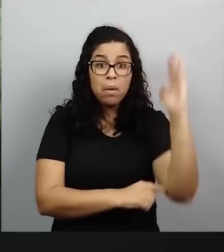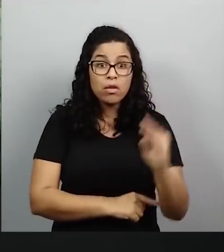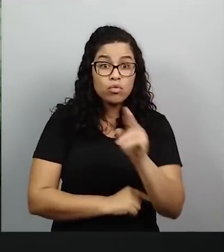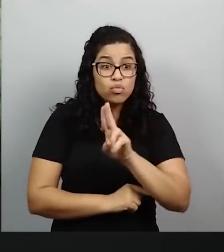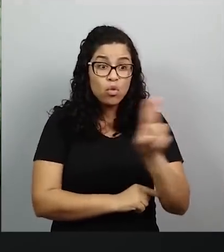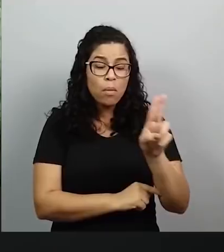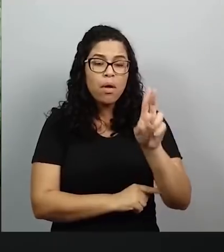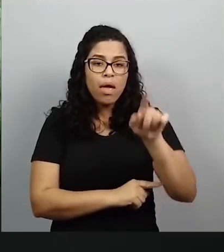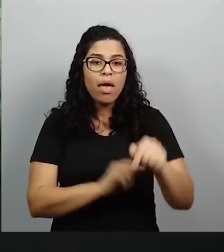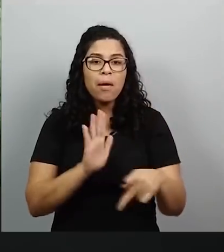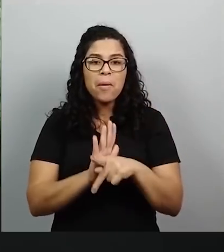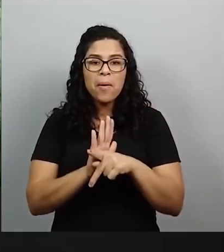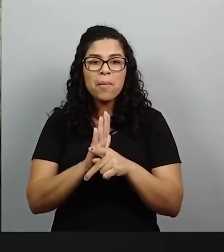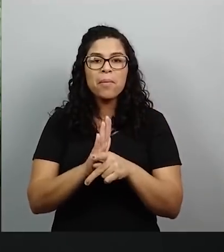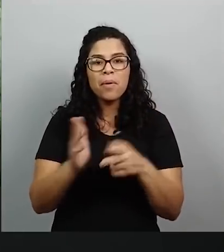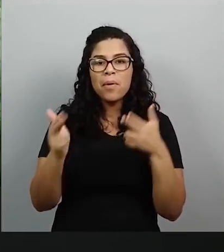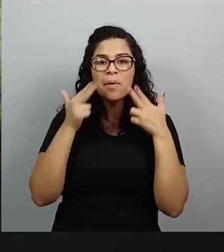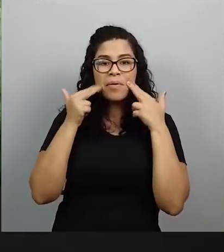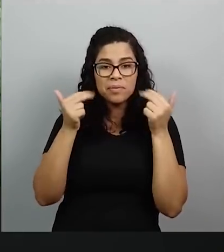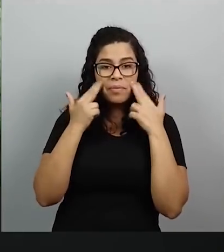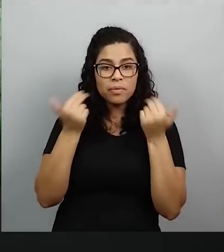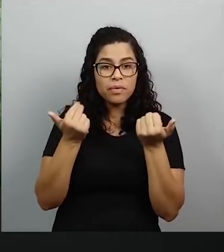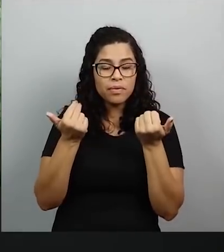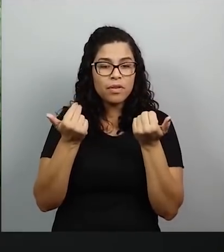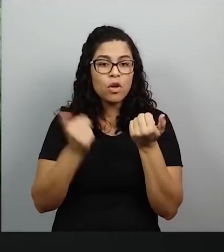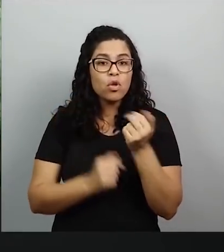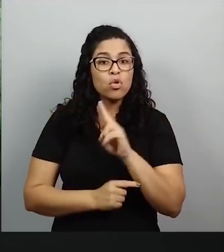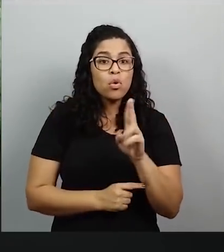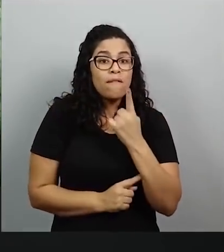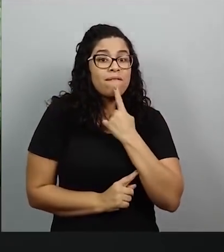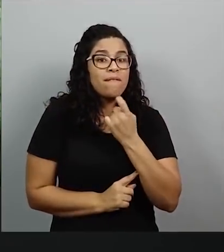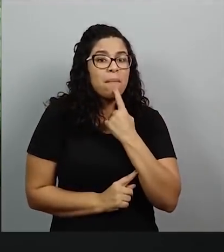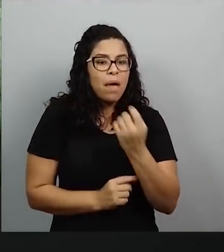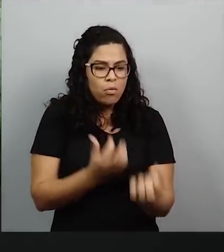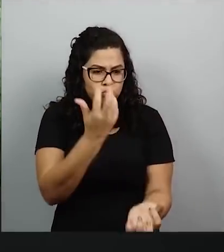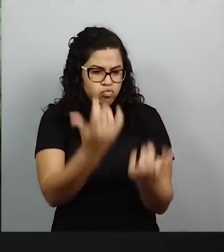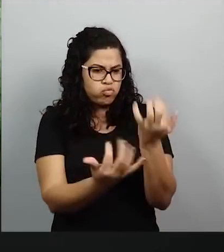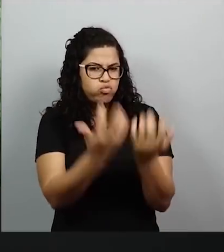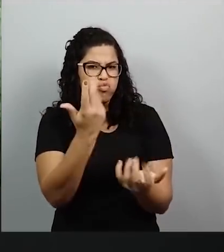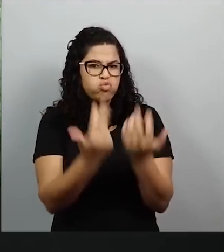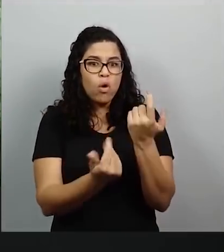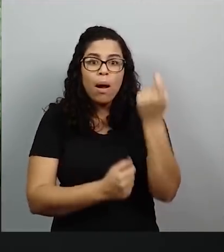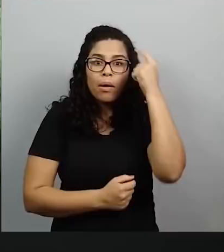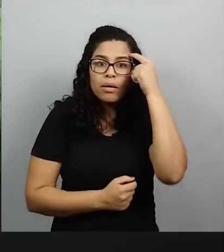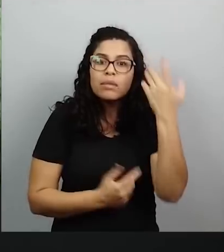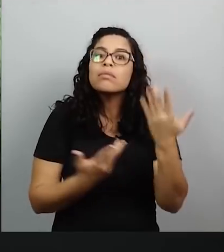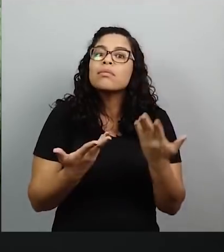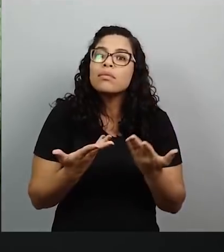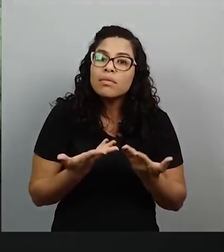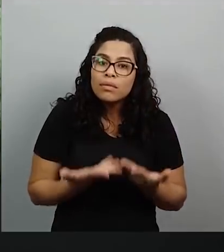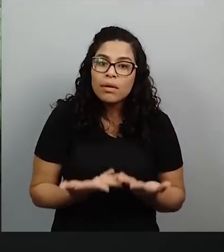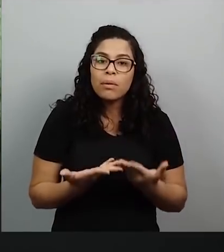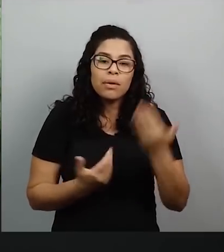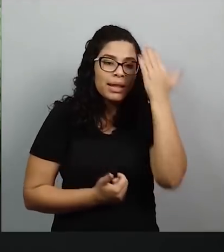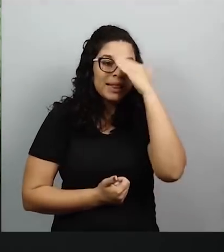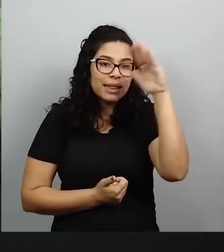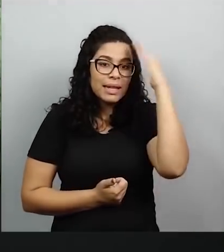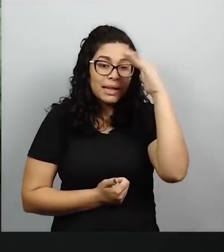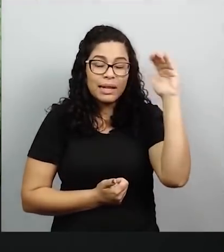próprio nome, vem do indígena, que diz vermelho como brasa. Então, dessa maneira, então,